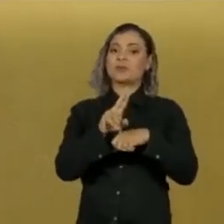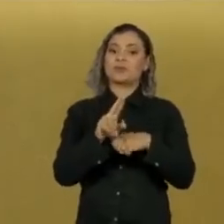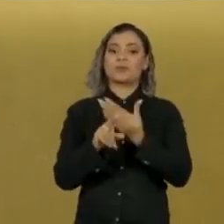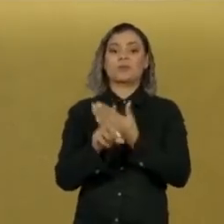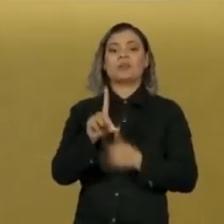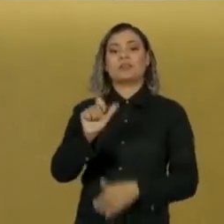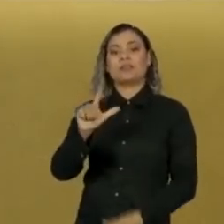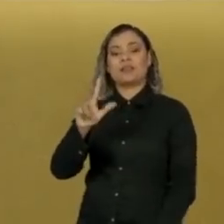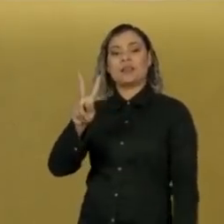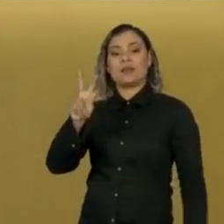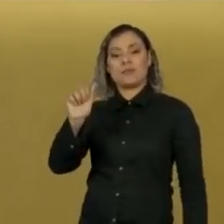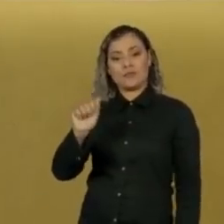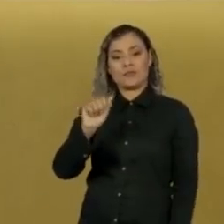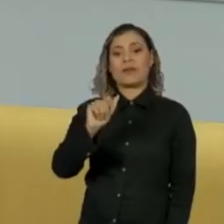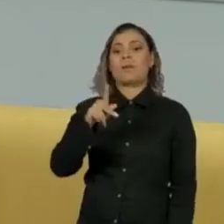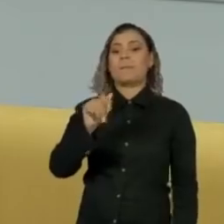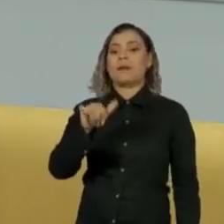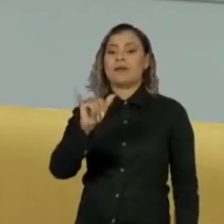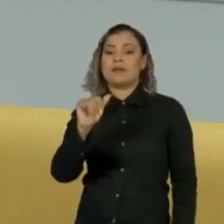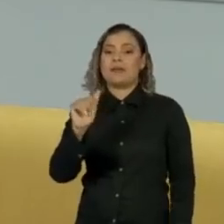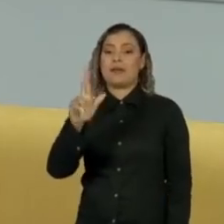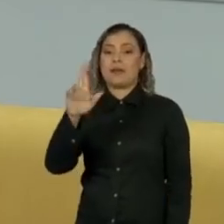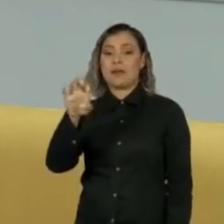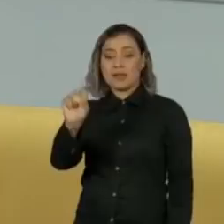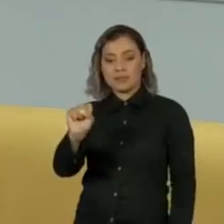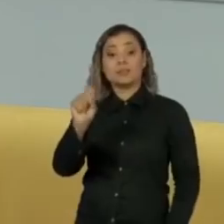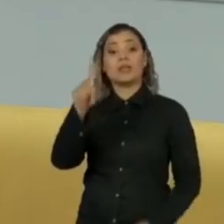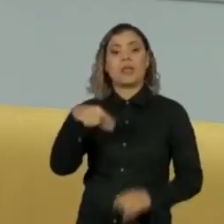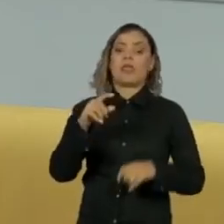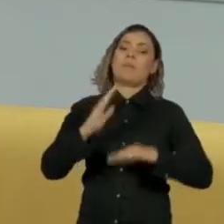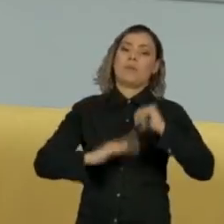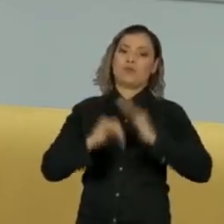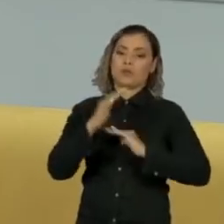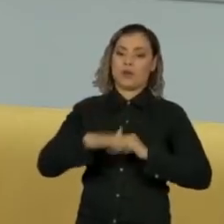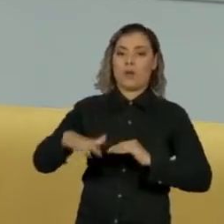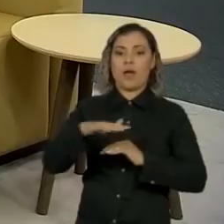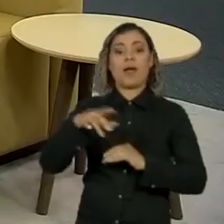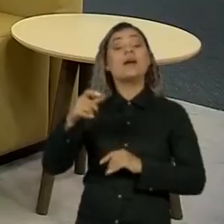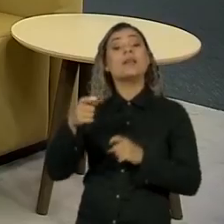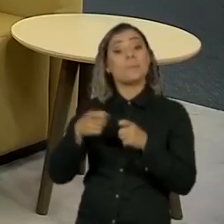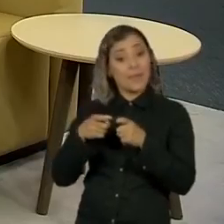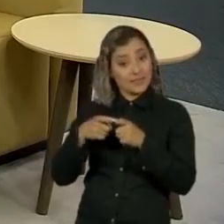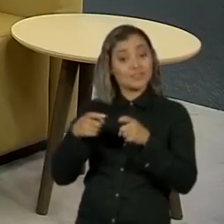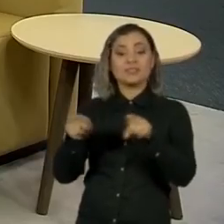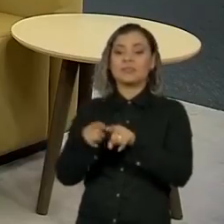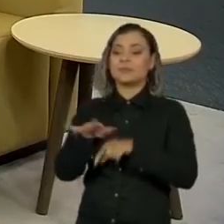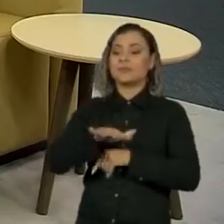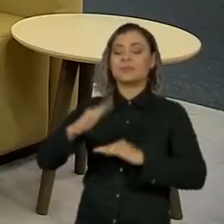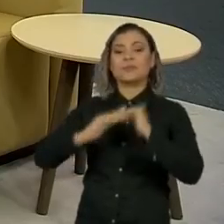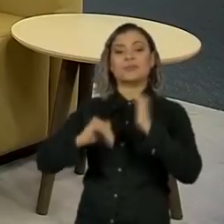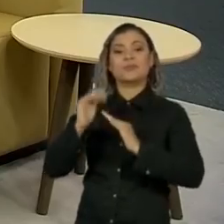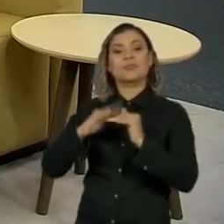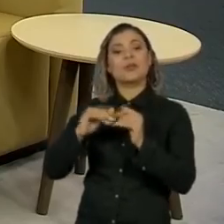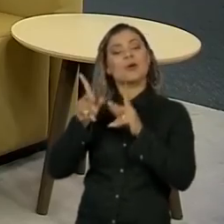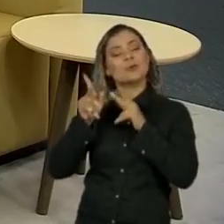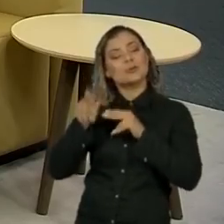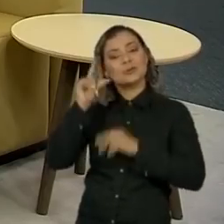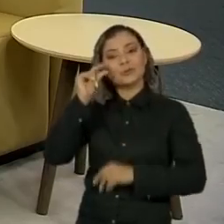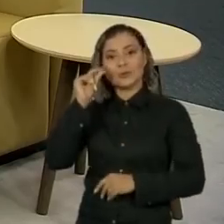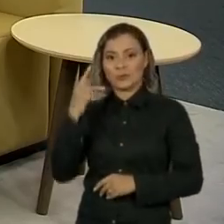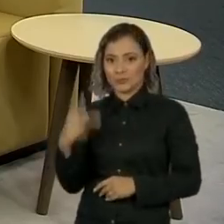Dalva Poiares, que é professora e especialista em medicina do sono. Doutora Dalva, muito boa tarde, obrigada boa tarde, por